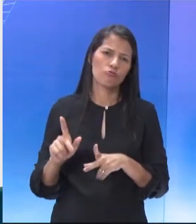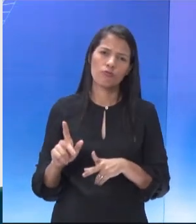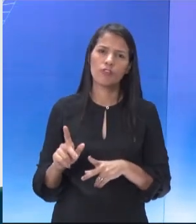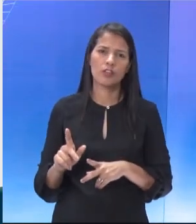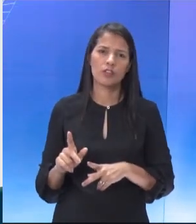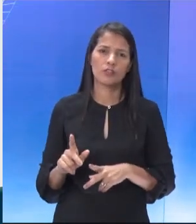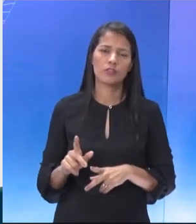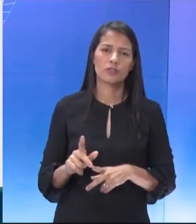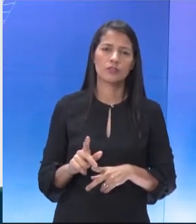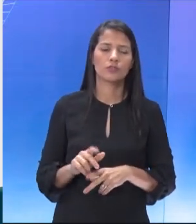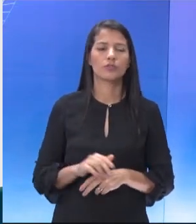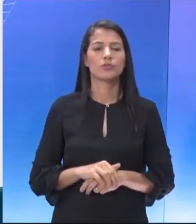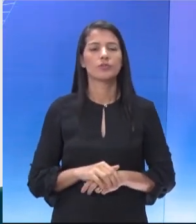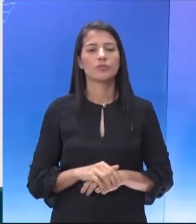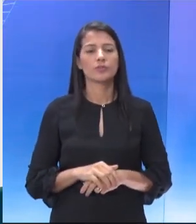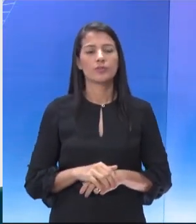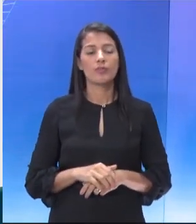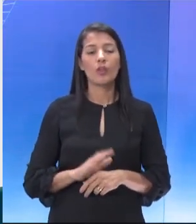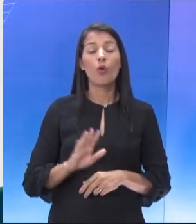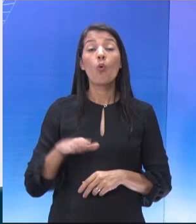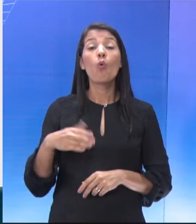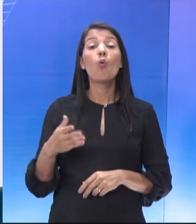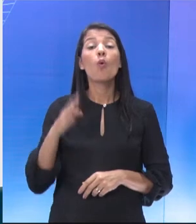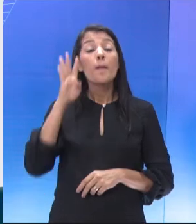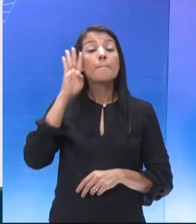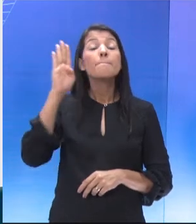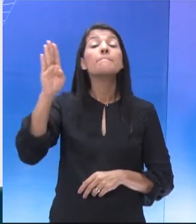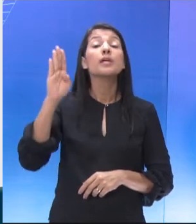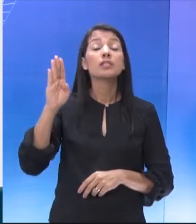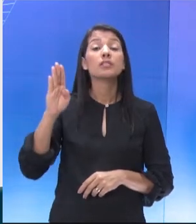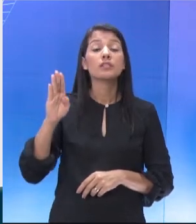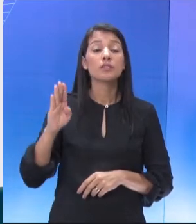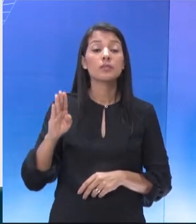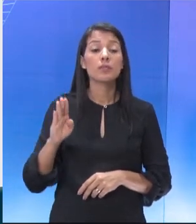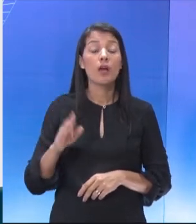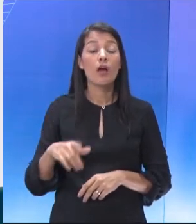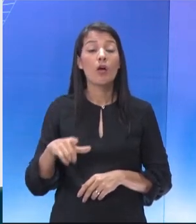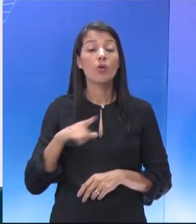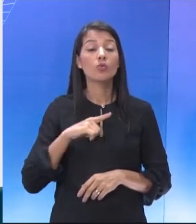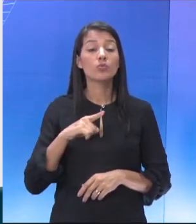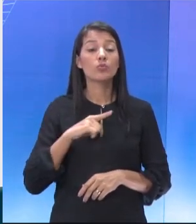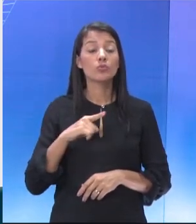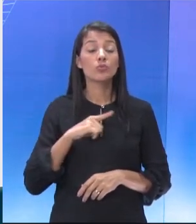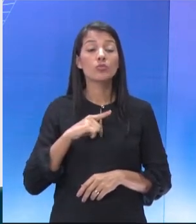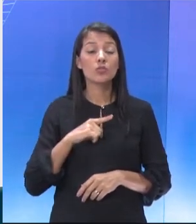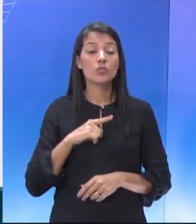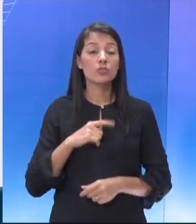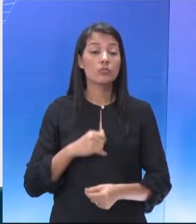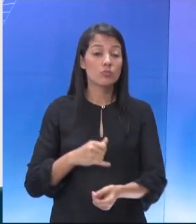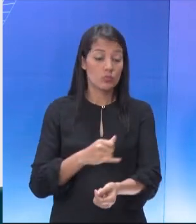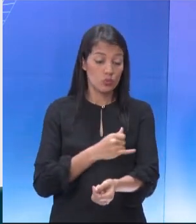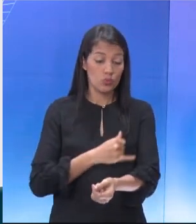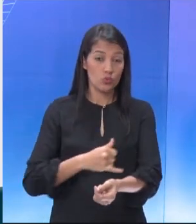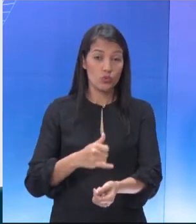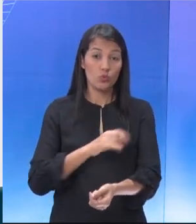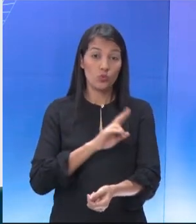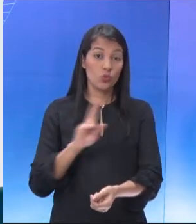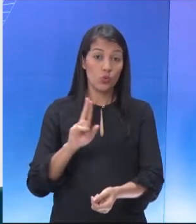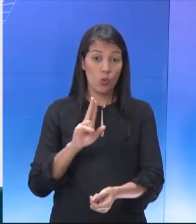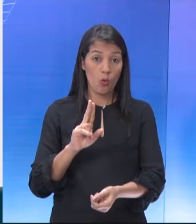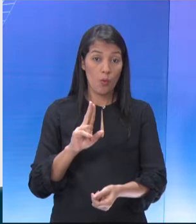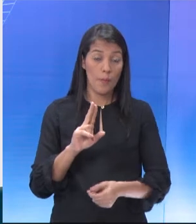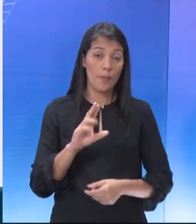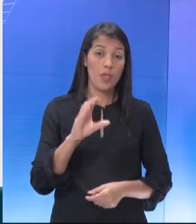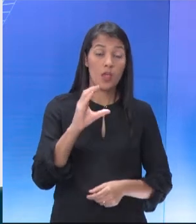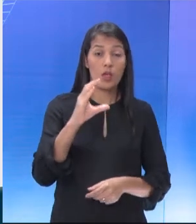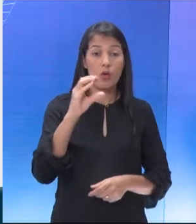E quais são os principais esteroides? Temos o colesterol, que ele tem uma função de compor a membrana das